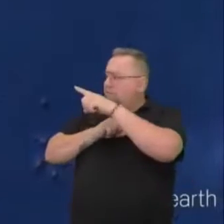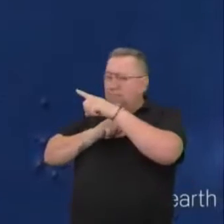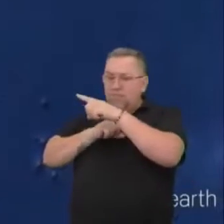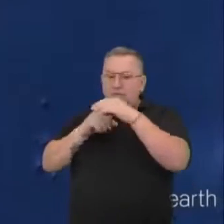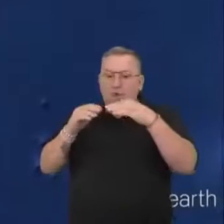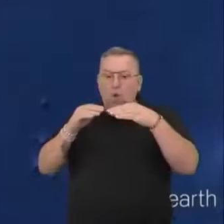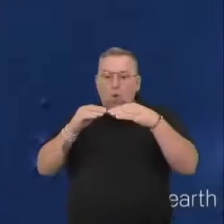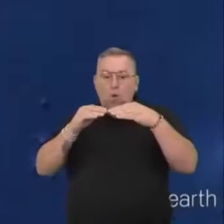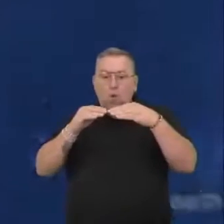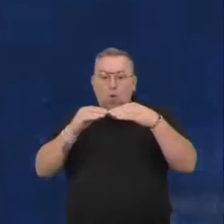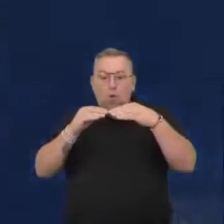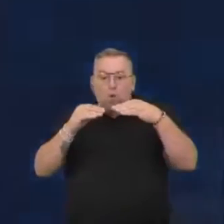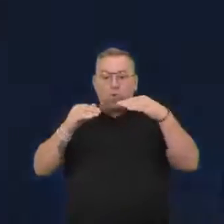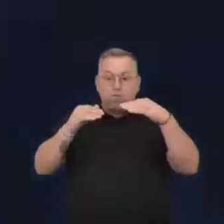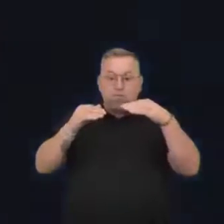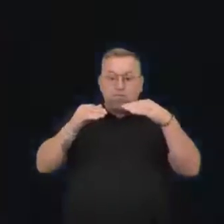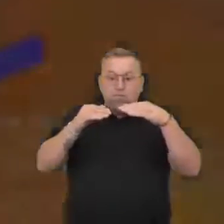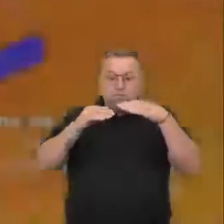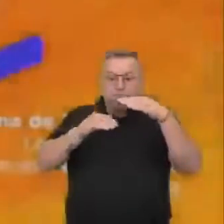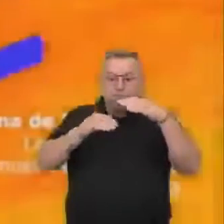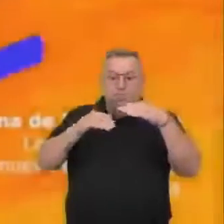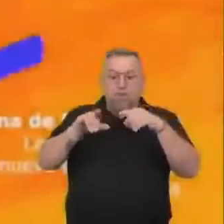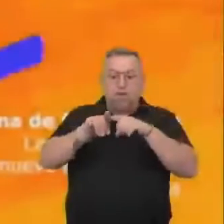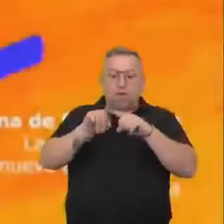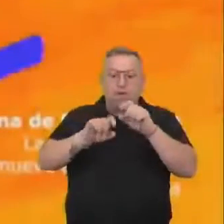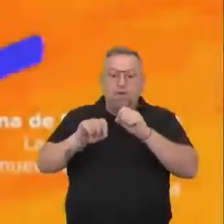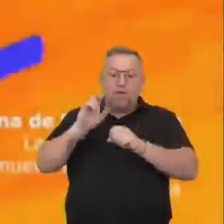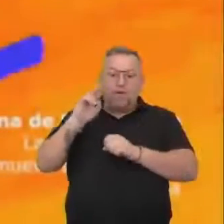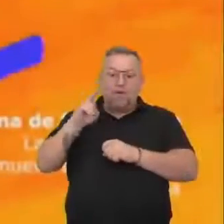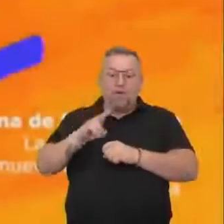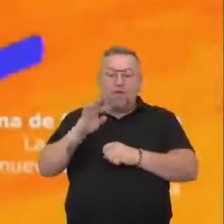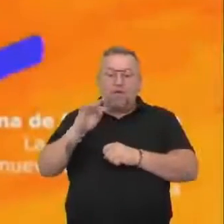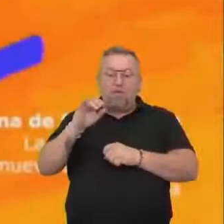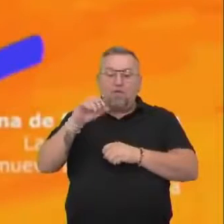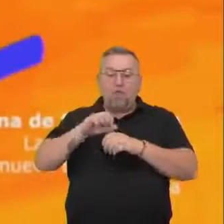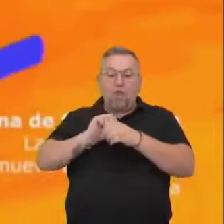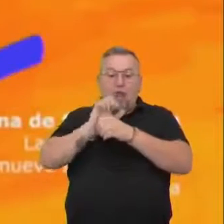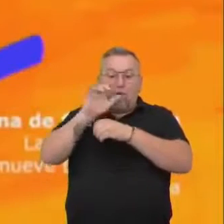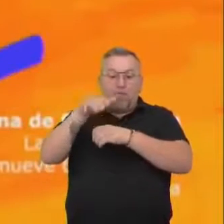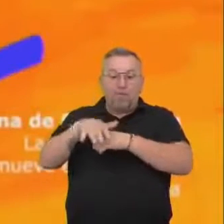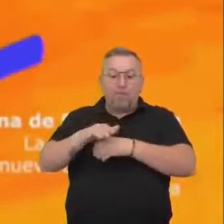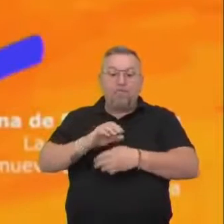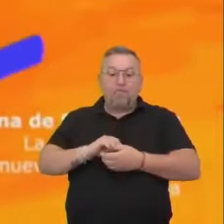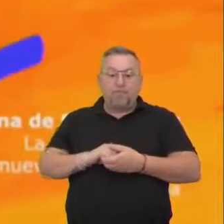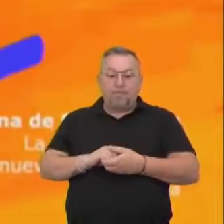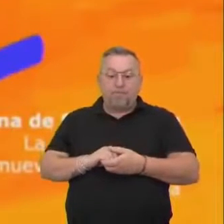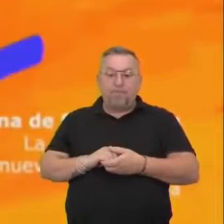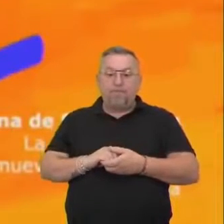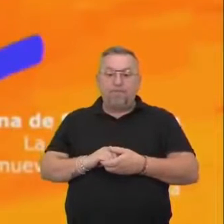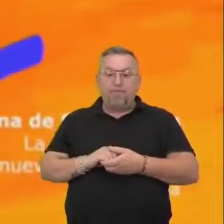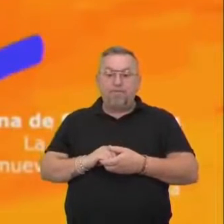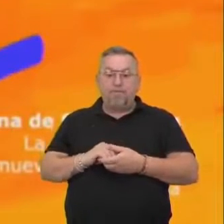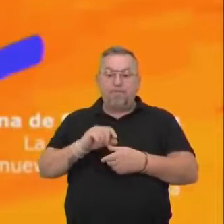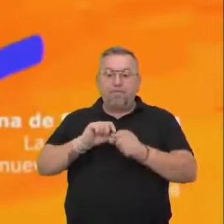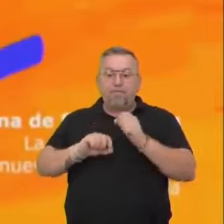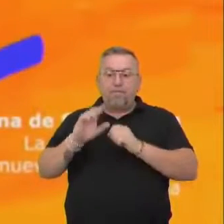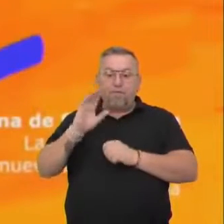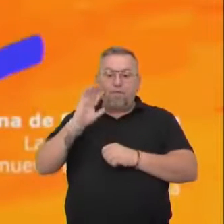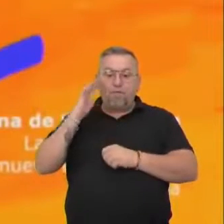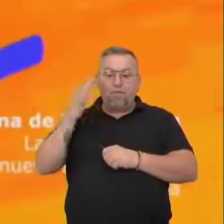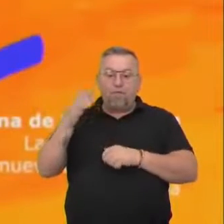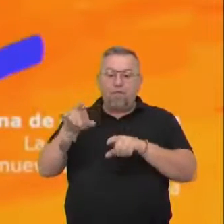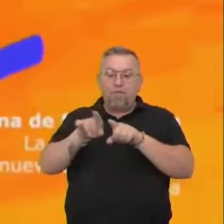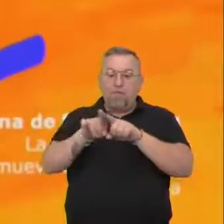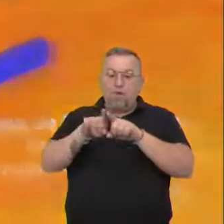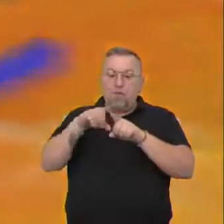de placa, né, nessas regiões que ocorre muito tsunami, né, Sim, Joel? Exatamente. E aí, em alguns casos, né, as placas